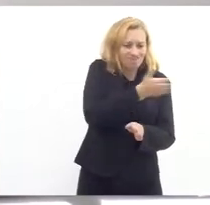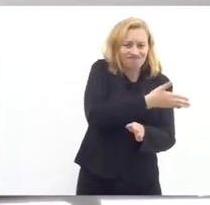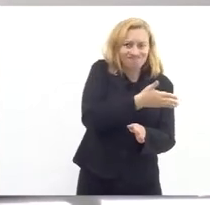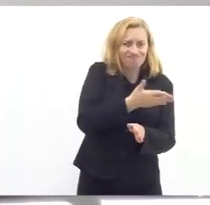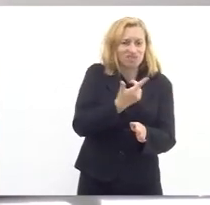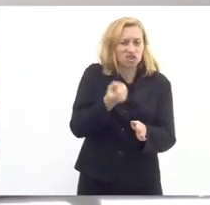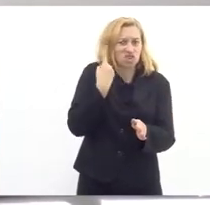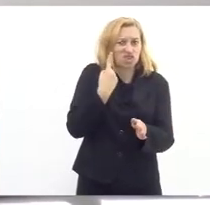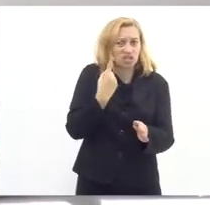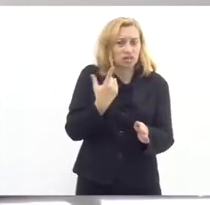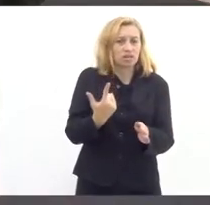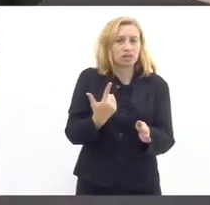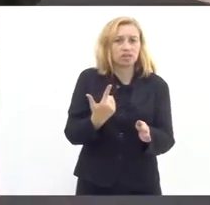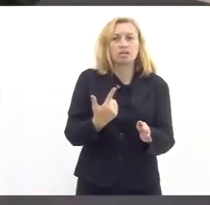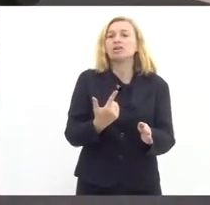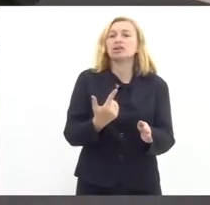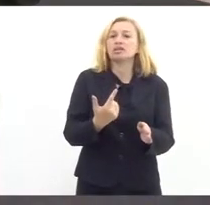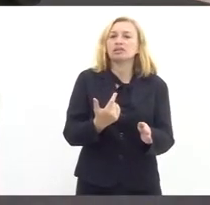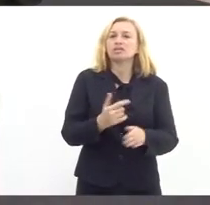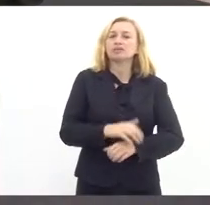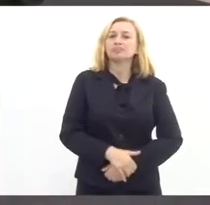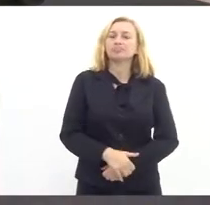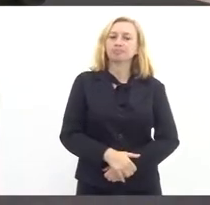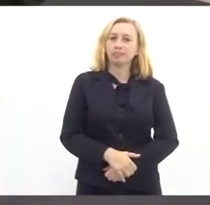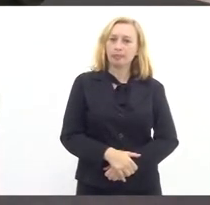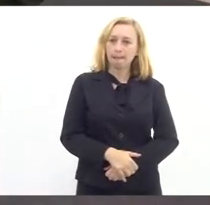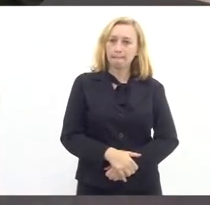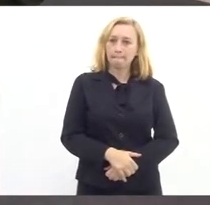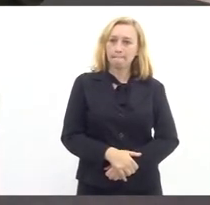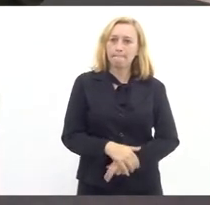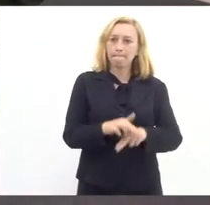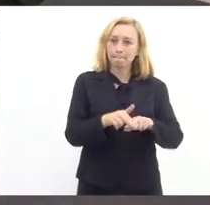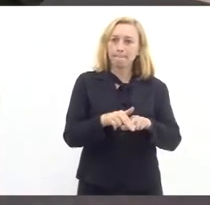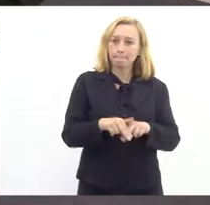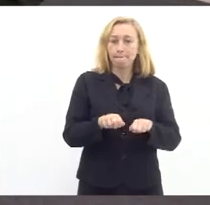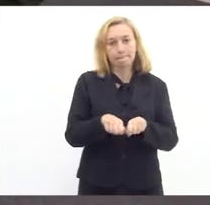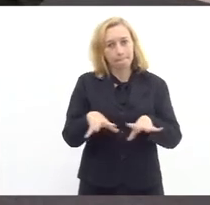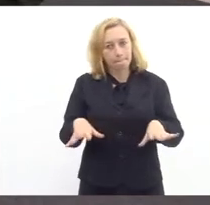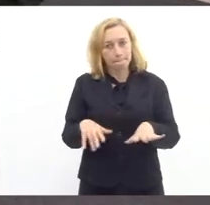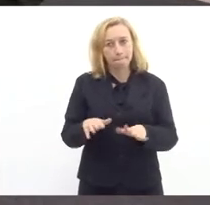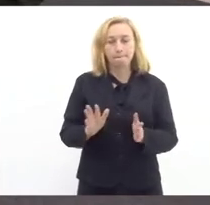qual estado de calamidade pública, devido o quê? A Covid.